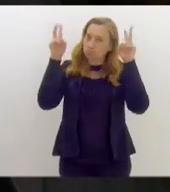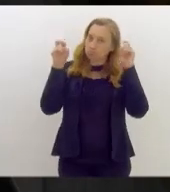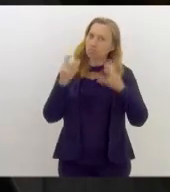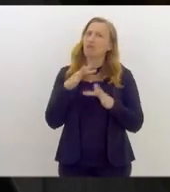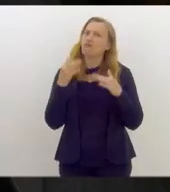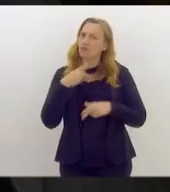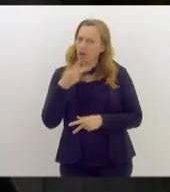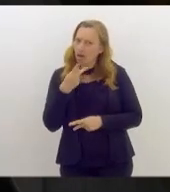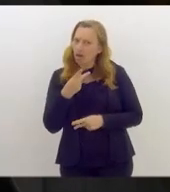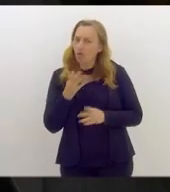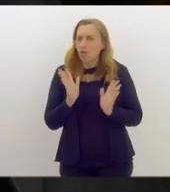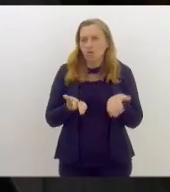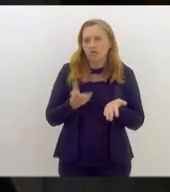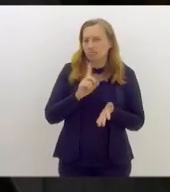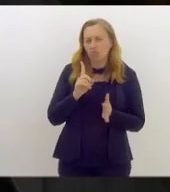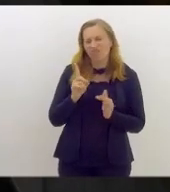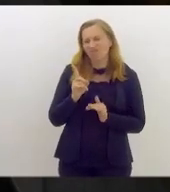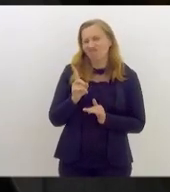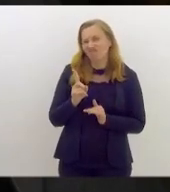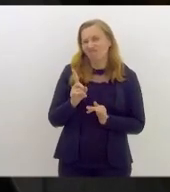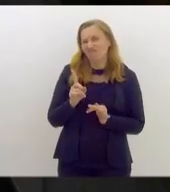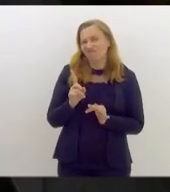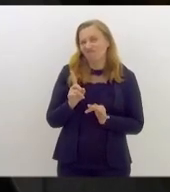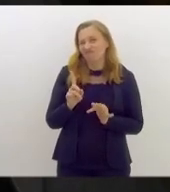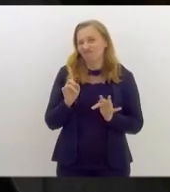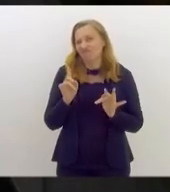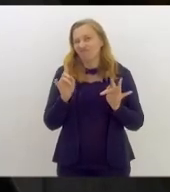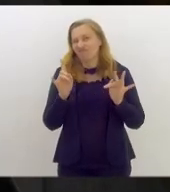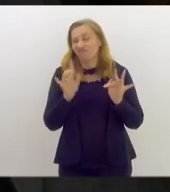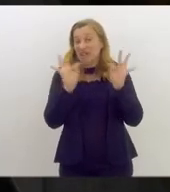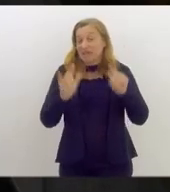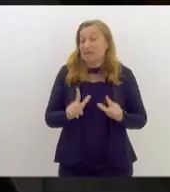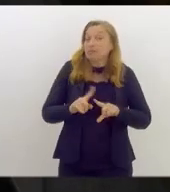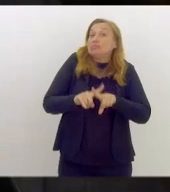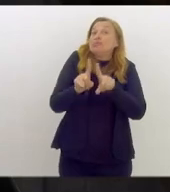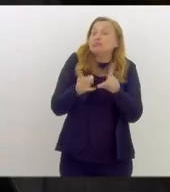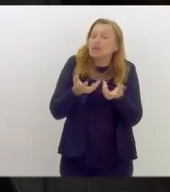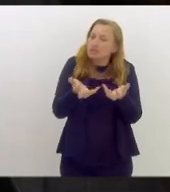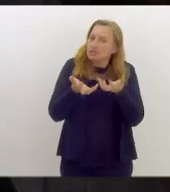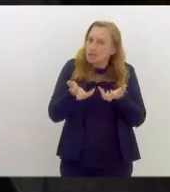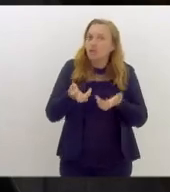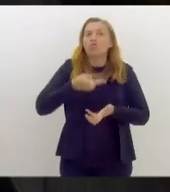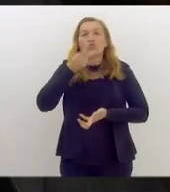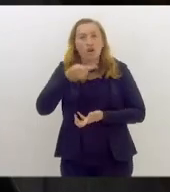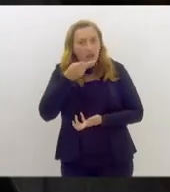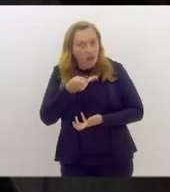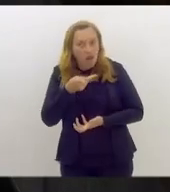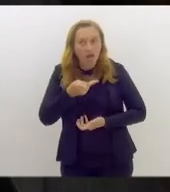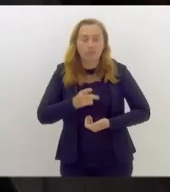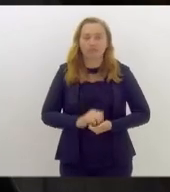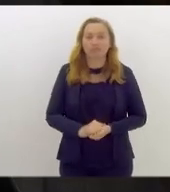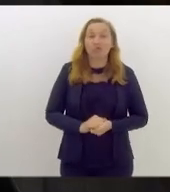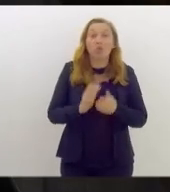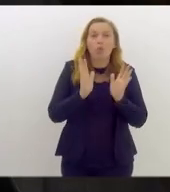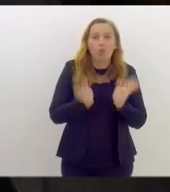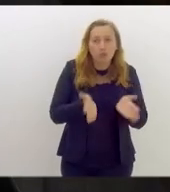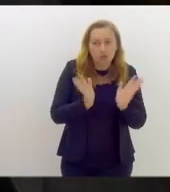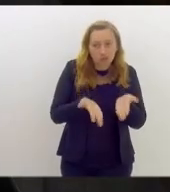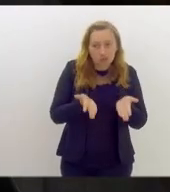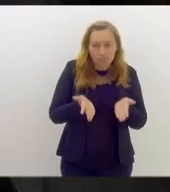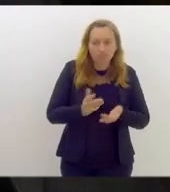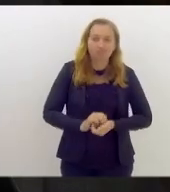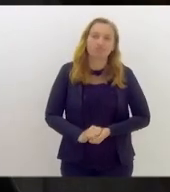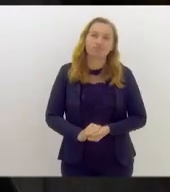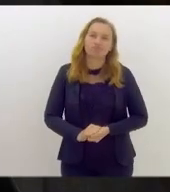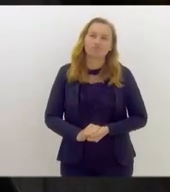abordar não é assim tão alegre não é mas quero ressaltar que hoje